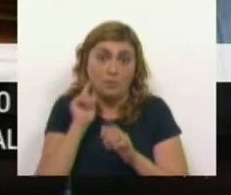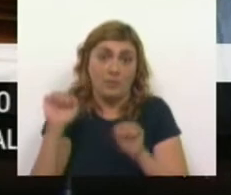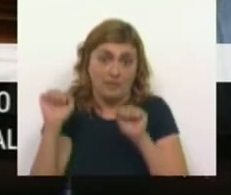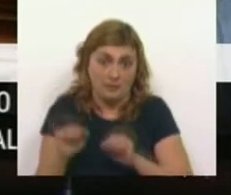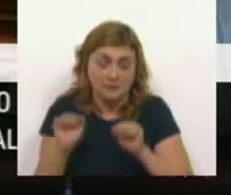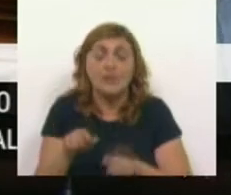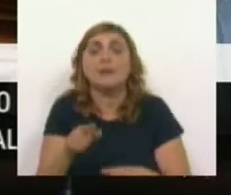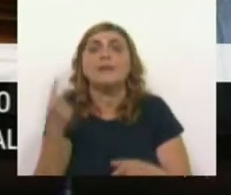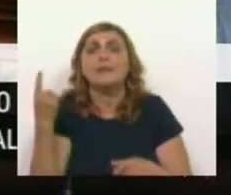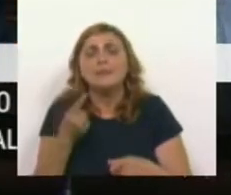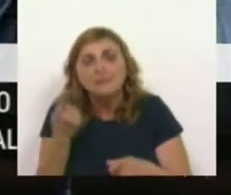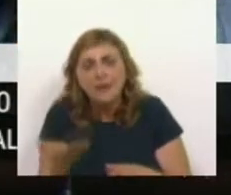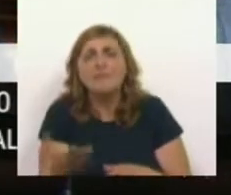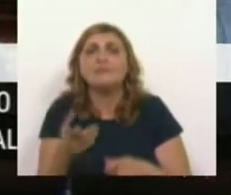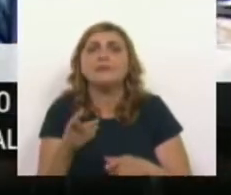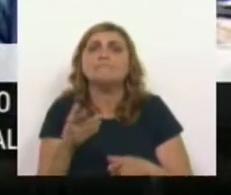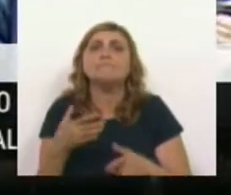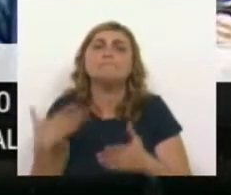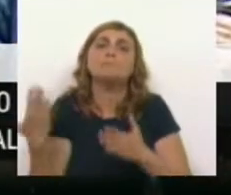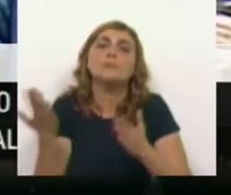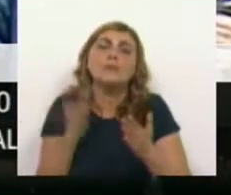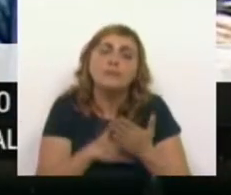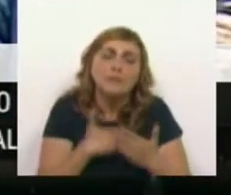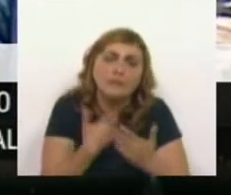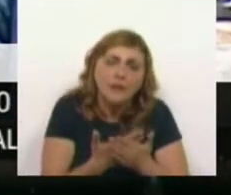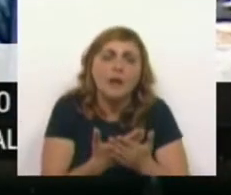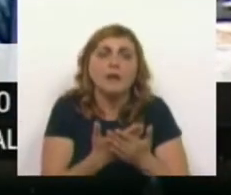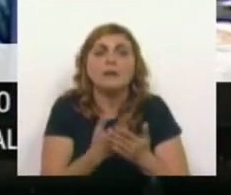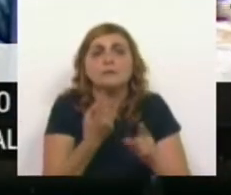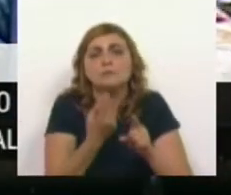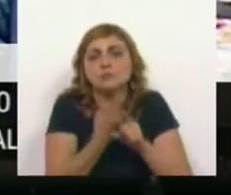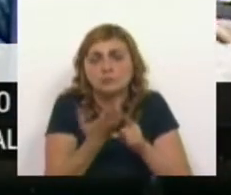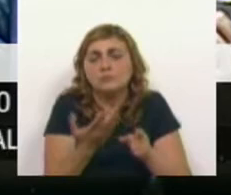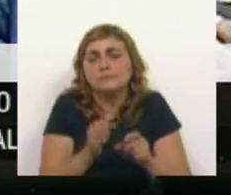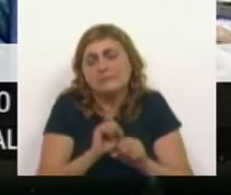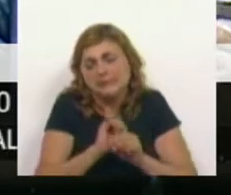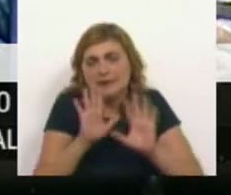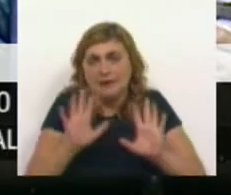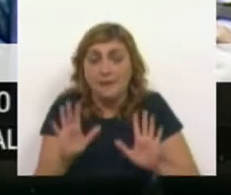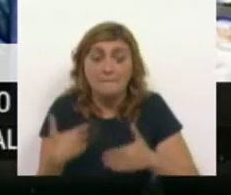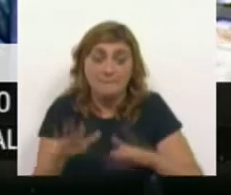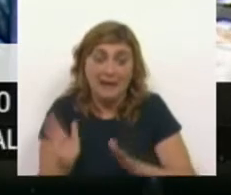e deverá trazer consequências, evidentemente. Agora,